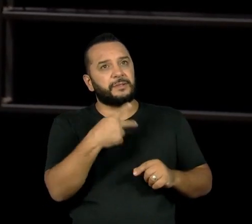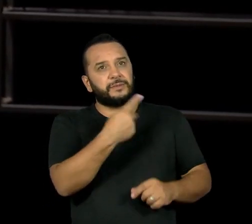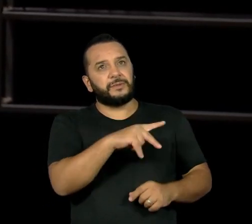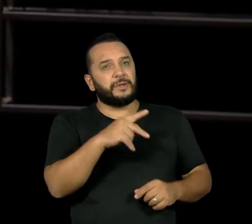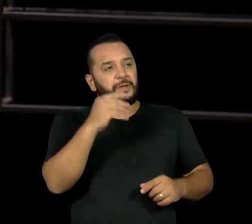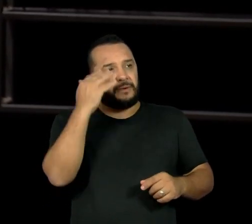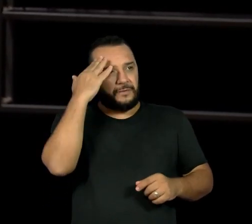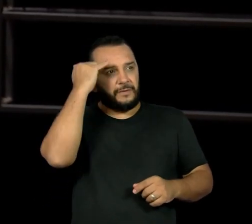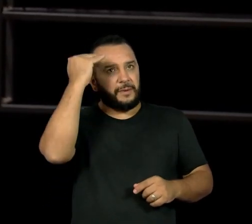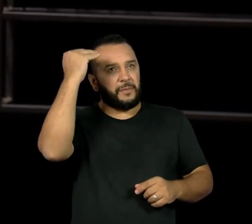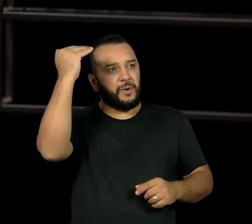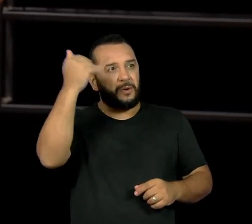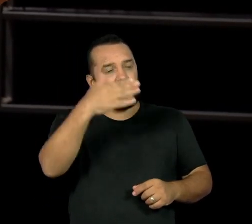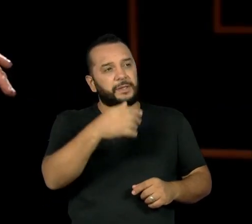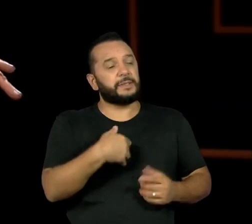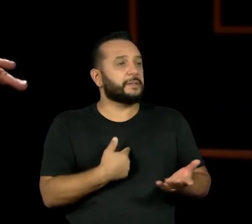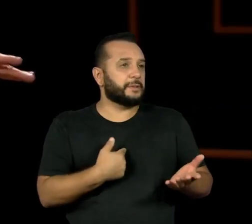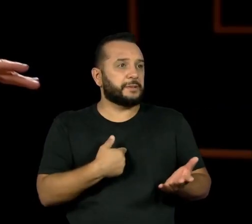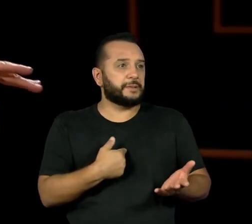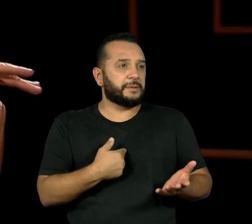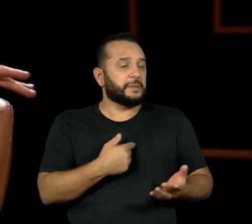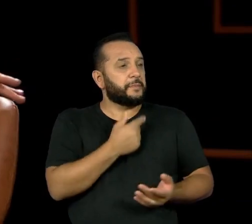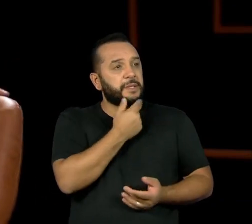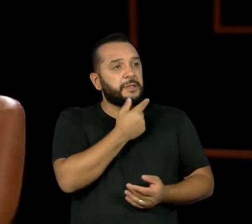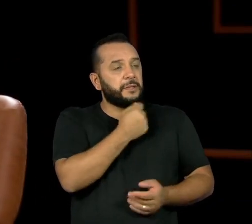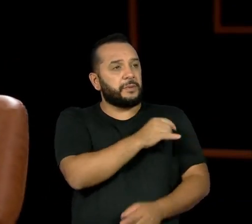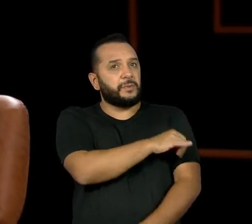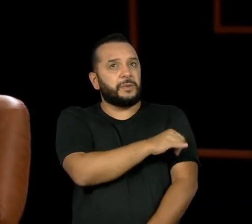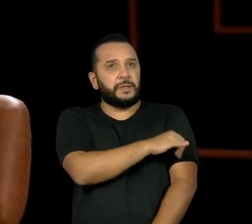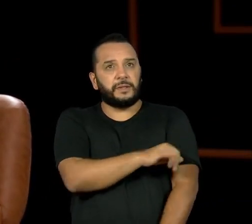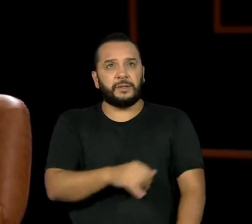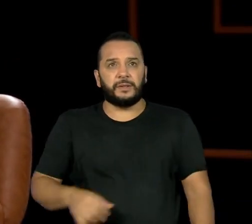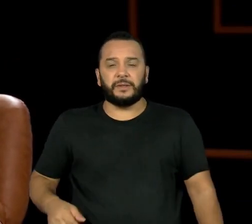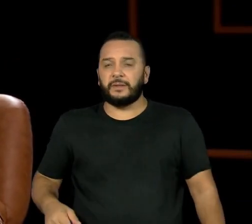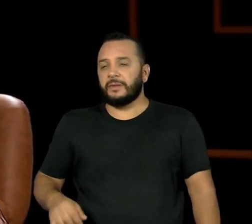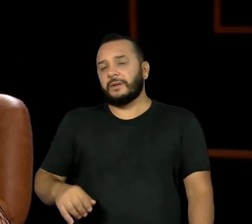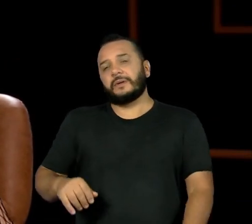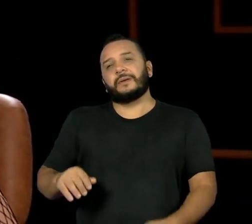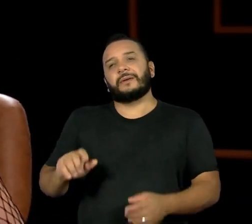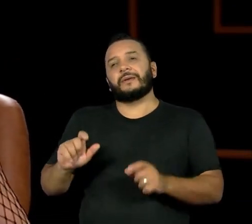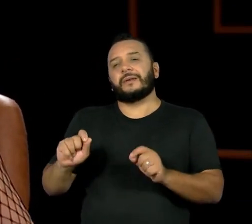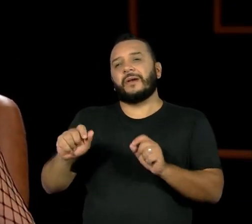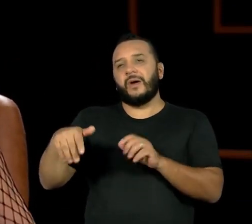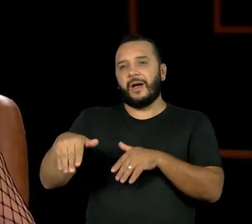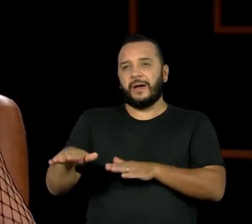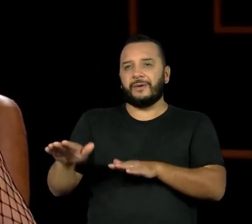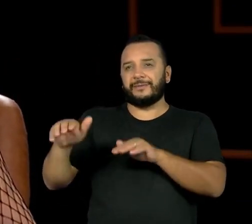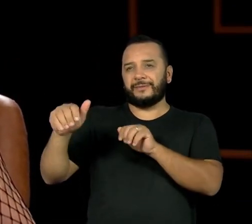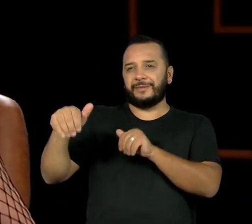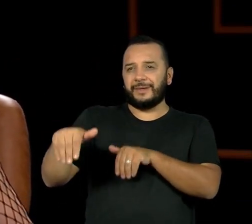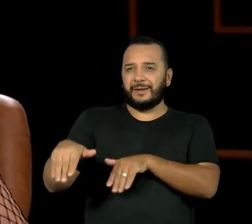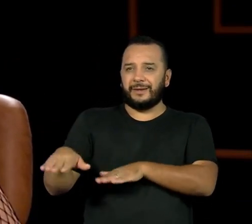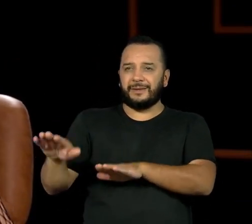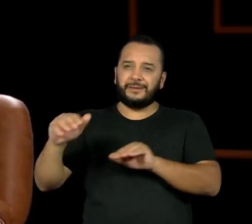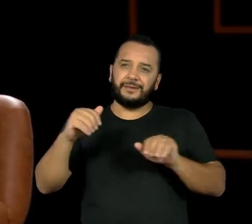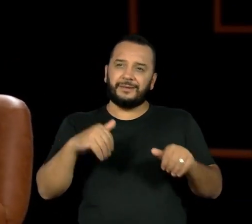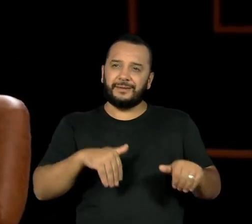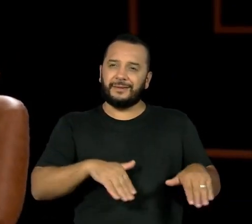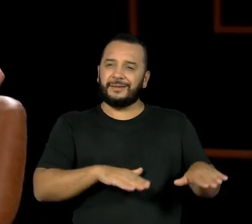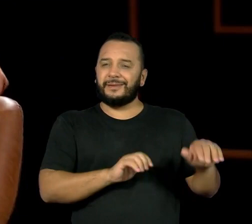Diga. Menino do Rio. O Havaí seja aqui, tudo